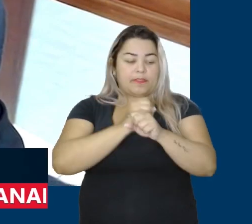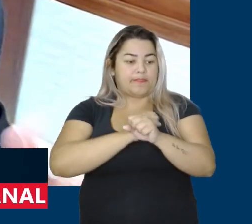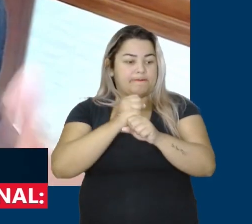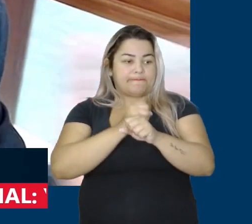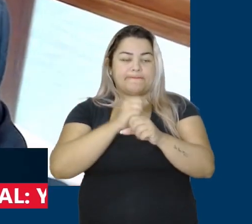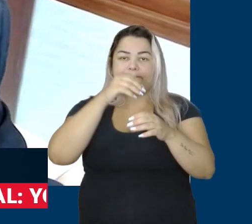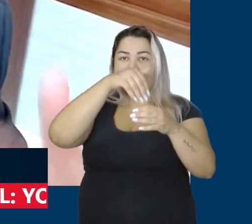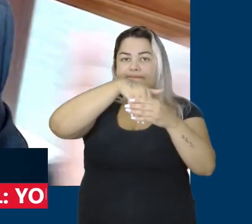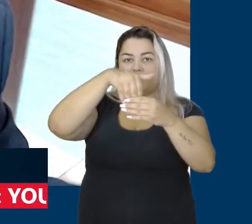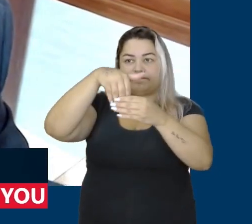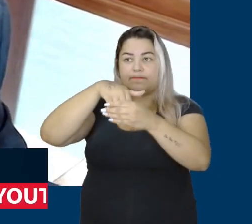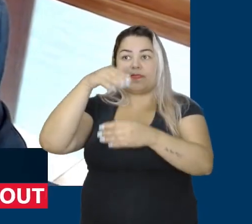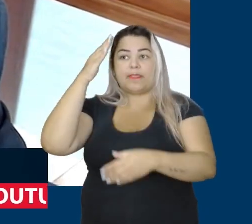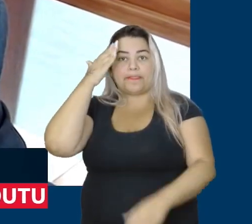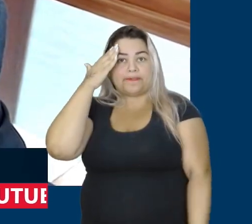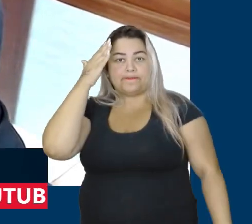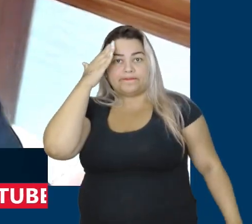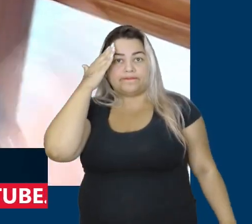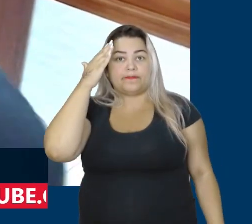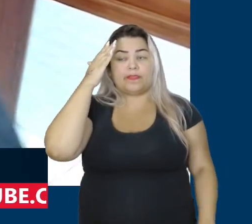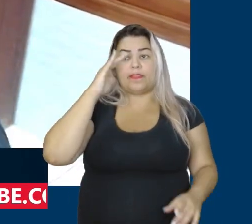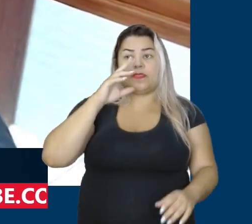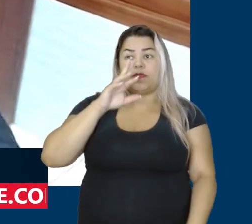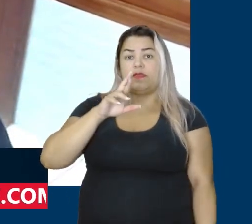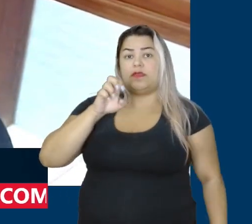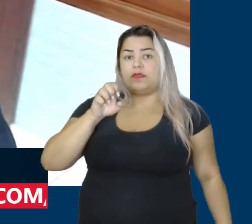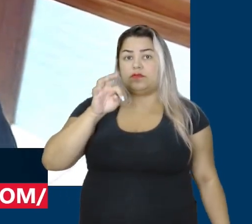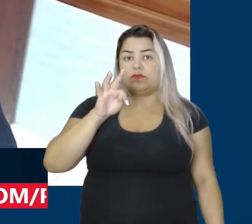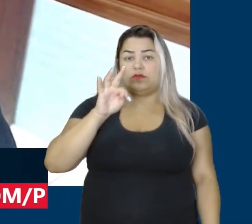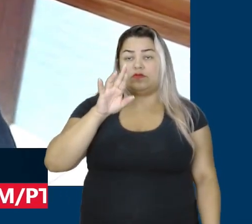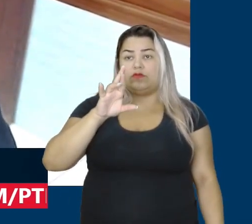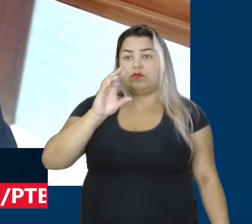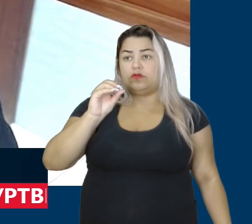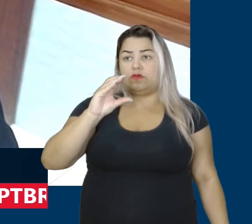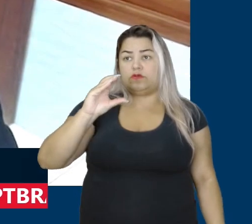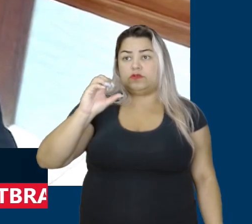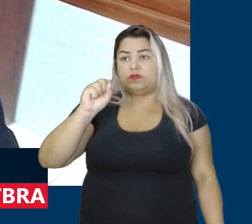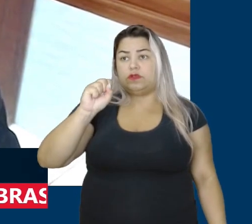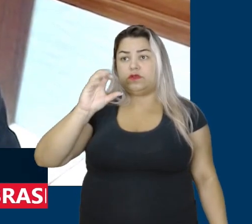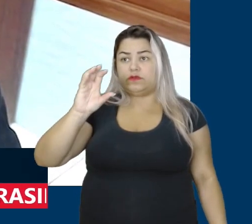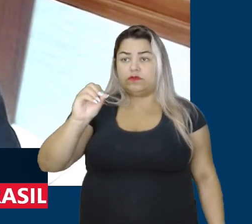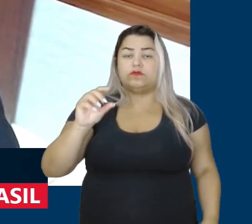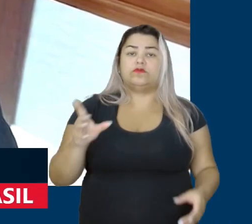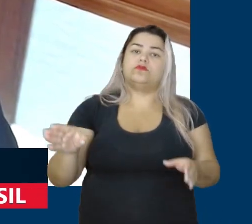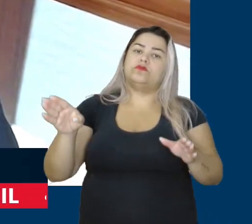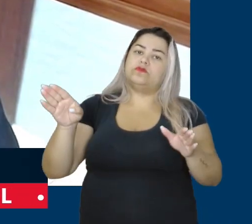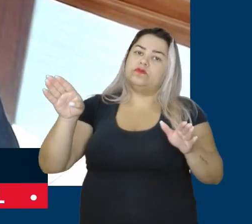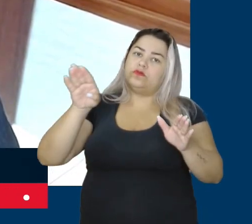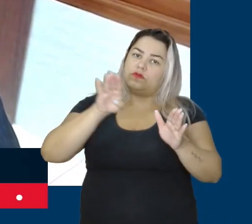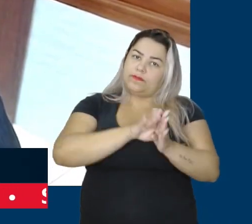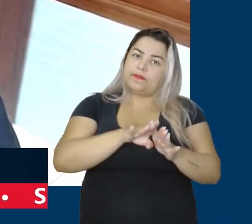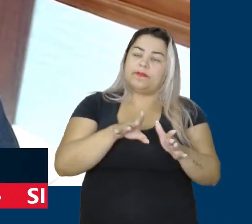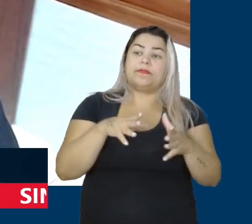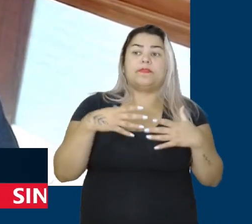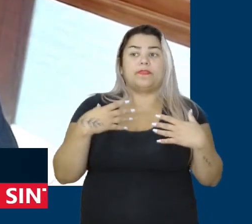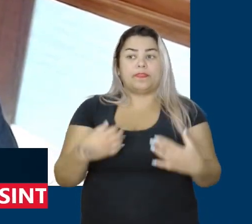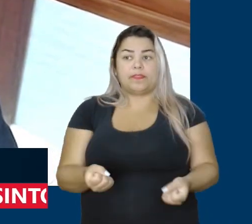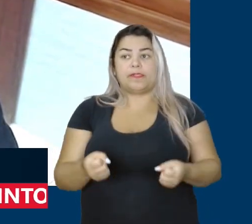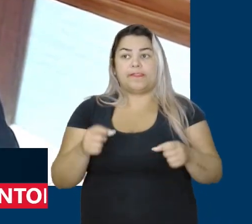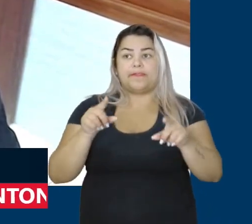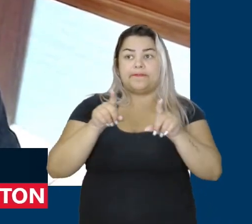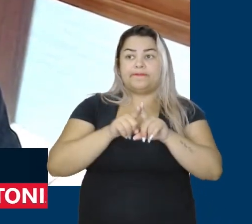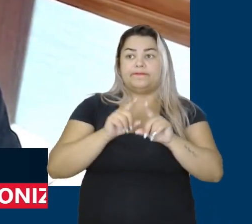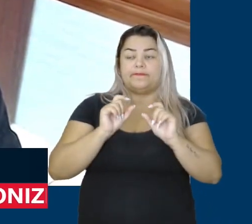ano passado porque sabíamos que podia ter retrocesso. Esperamos o presidente Lula chegar, assumiu, e nesse momento a Dandara